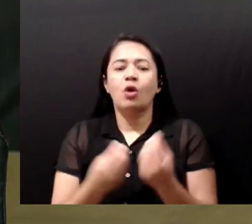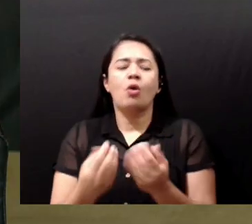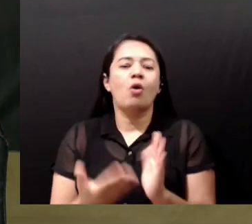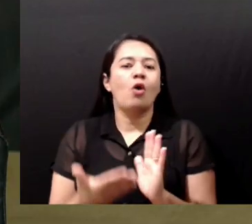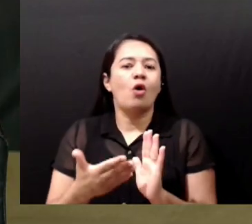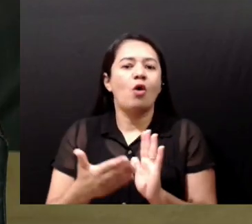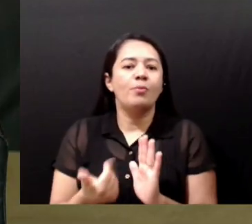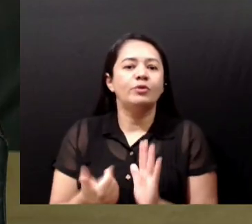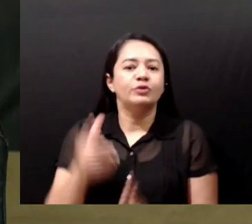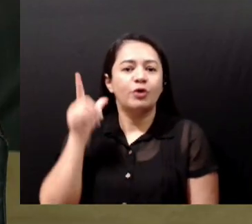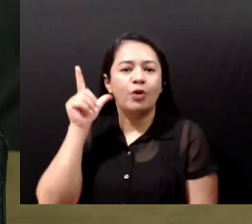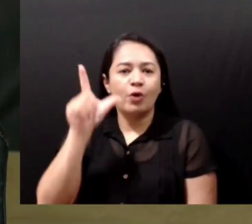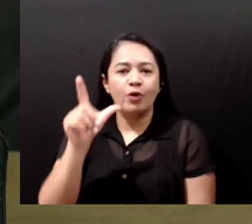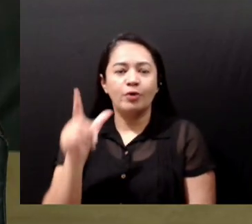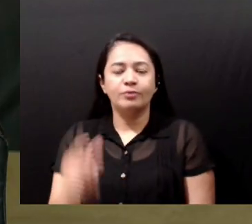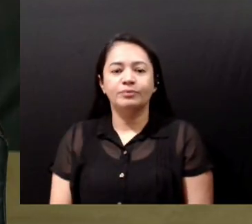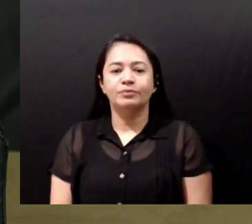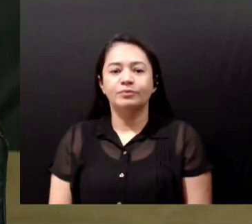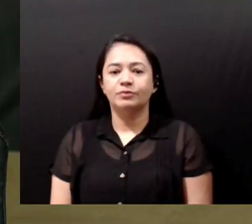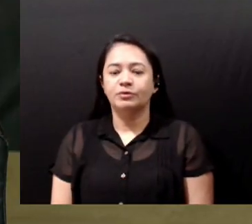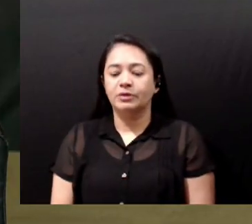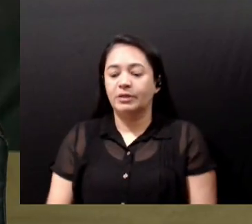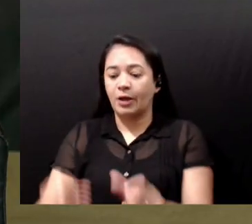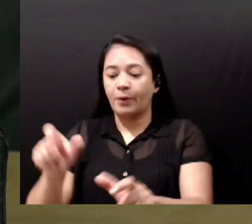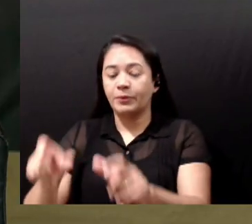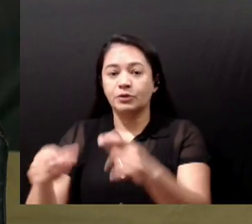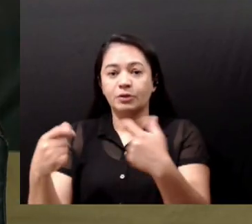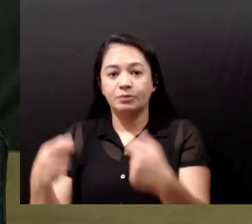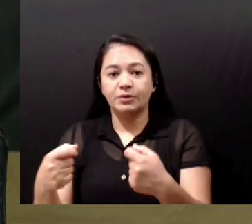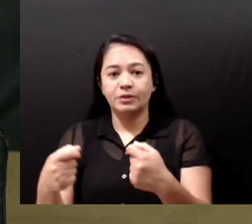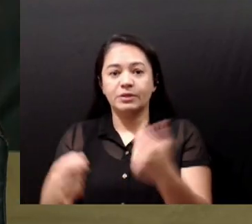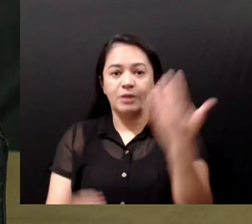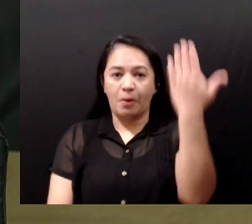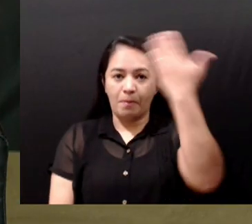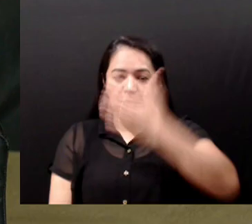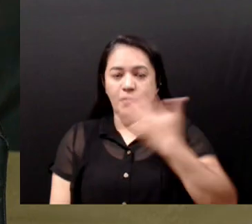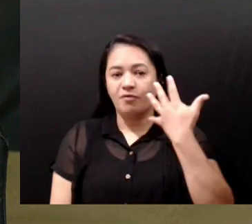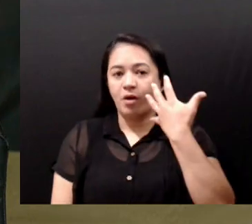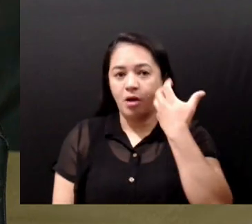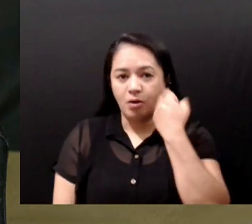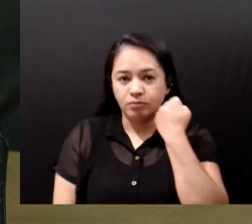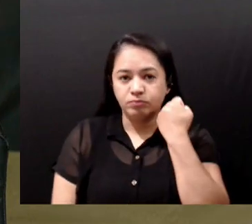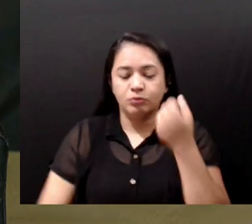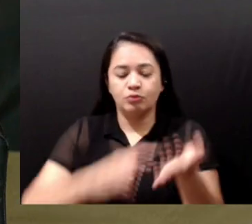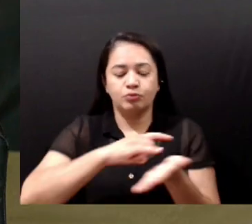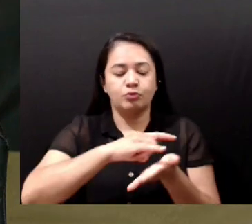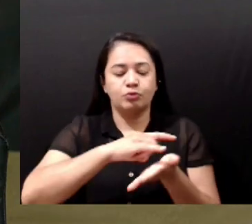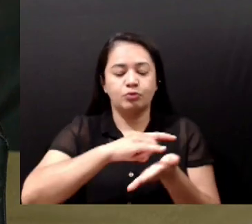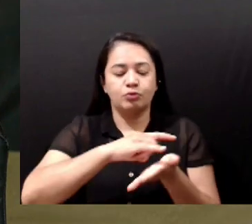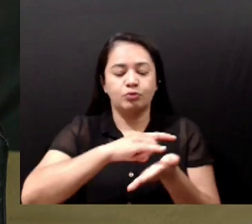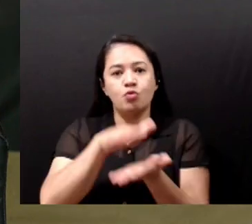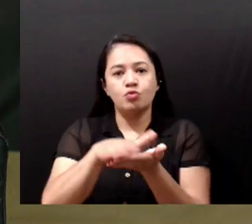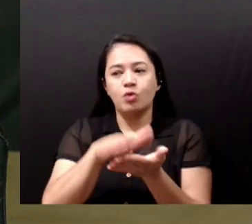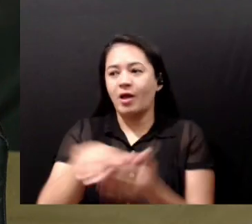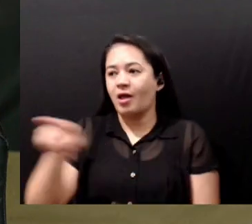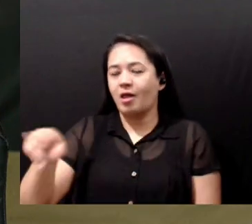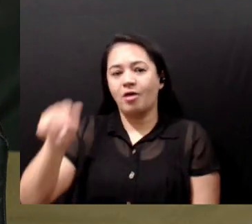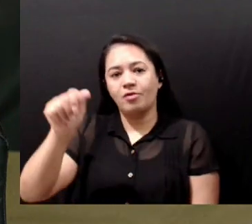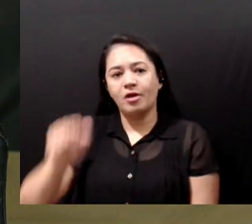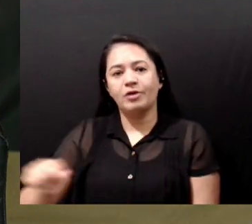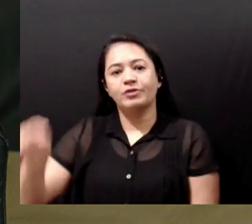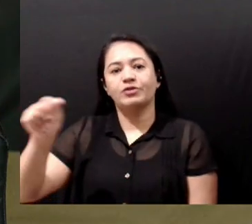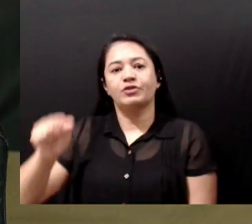garantir o abatimento, o contribuinte deverá comprovar a adoção por documento emitido na ONG cadastrada ou no órgão